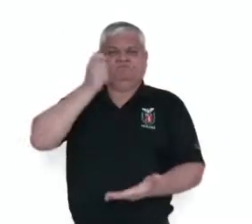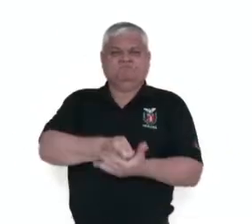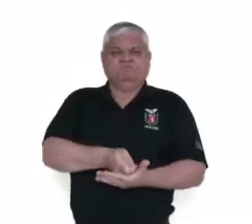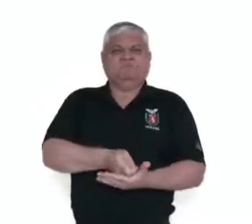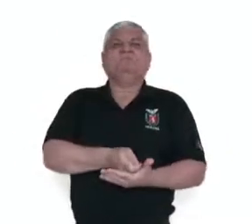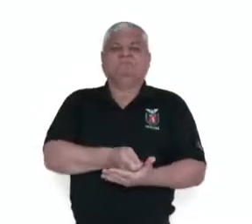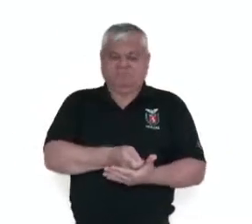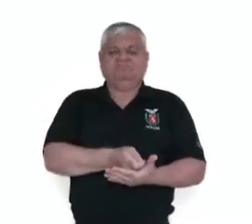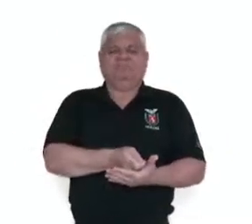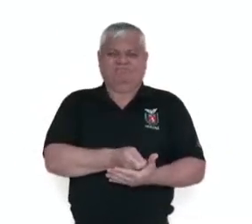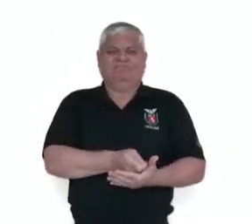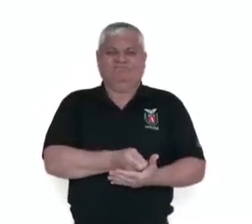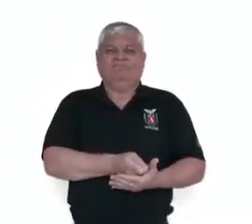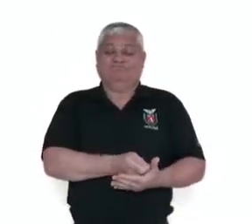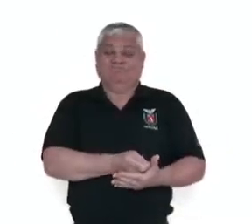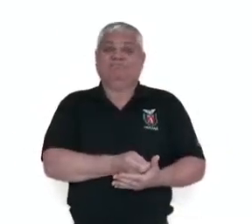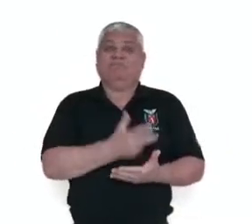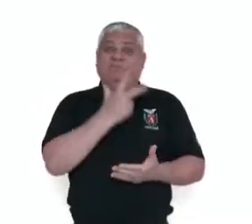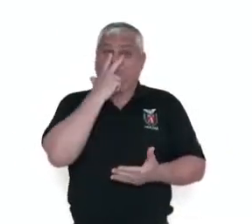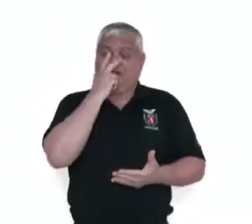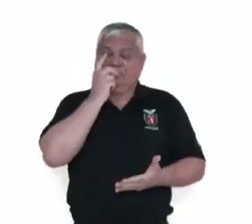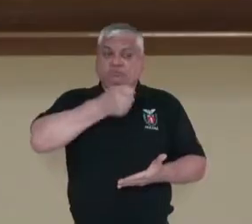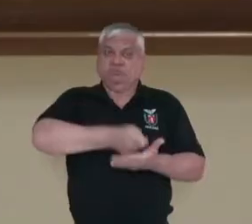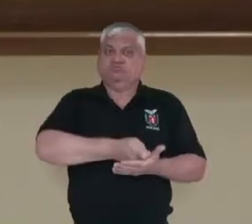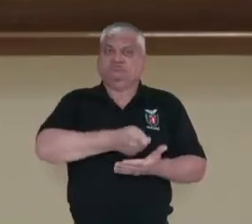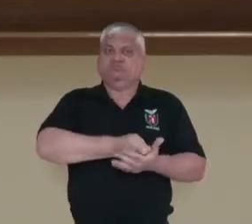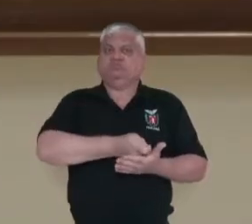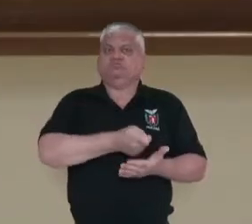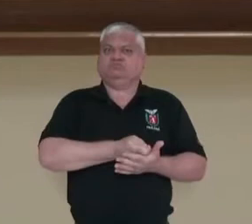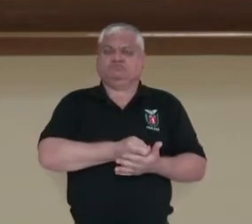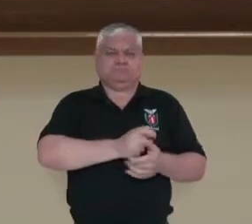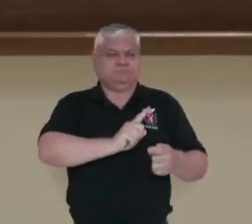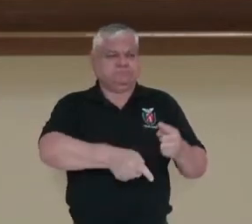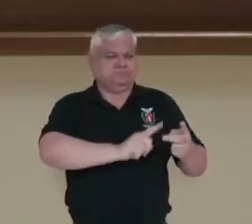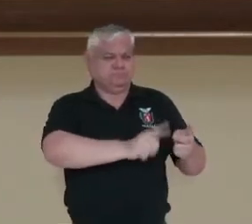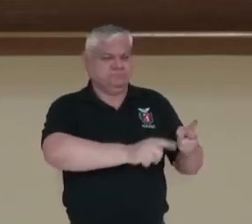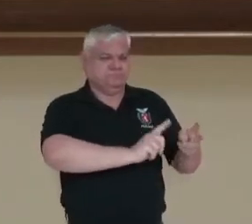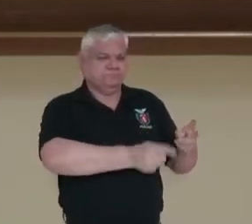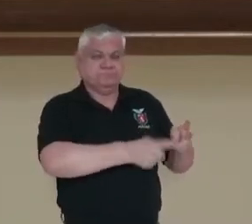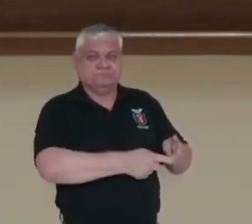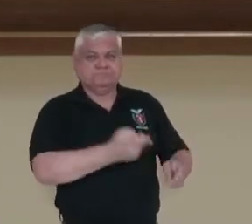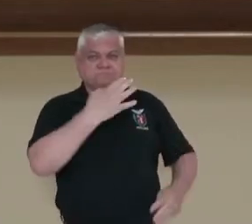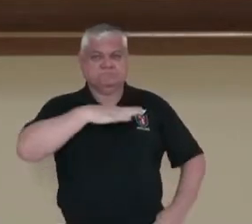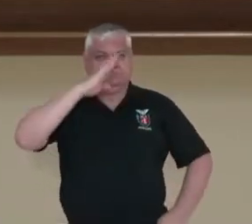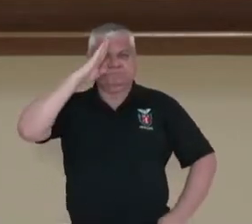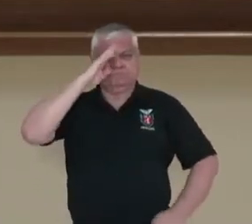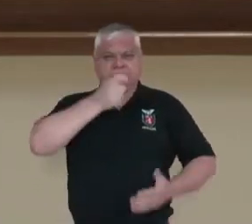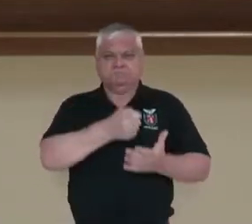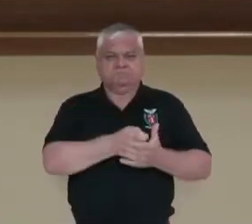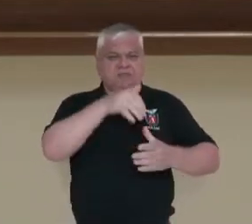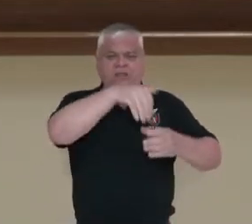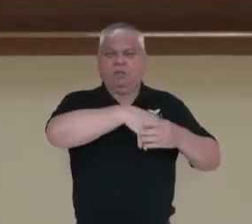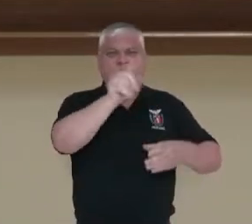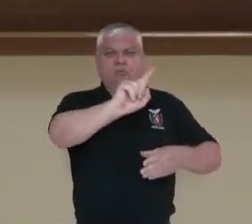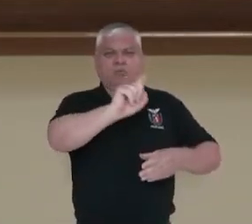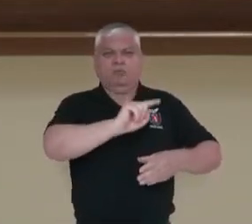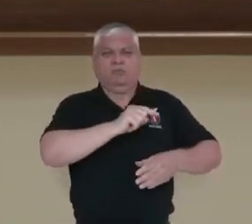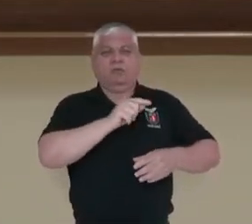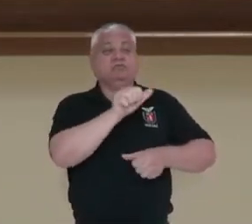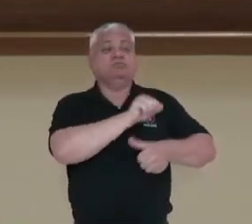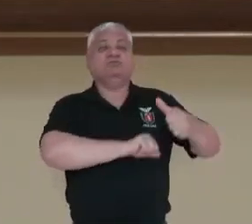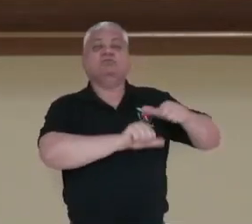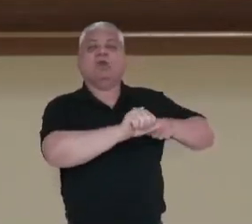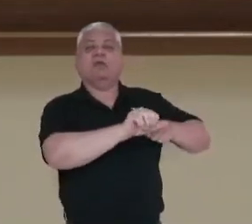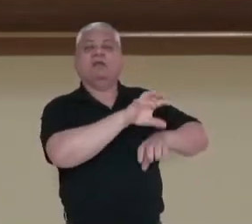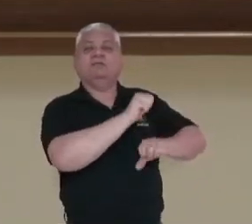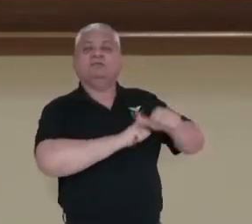direitos políticos, é um período de repressão, já que na ditadura nunca houve eleição, havia sim uma troca